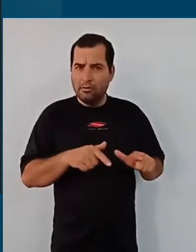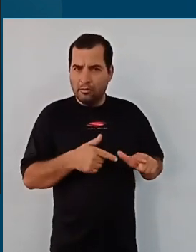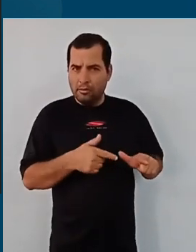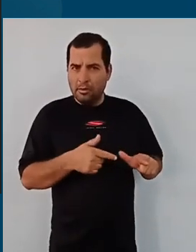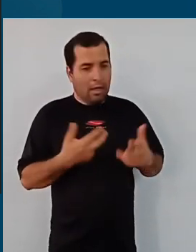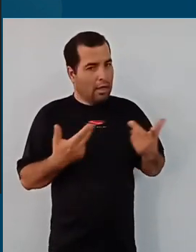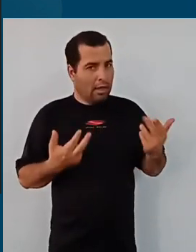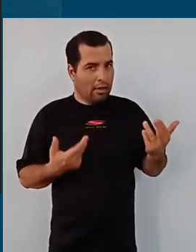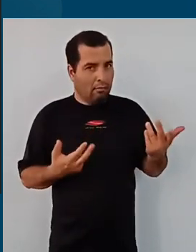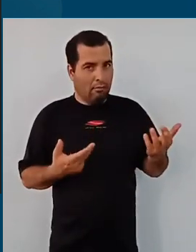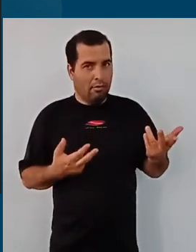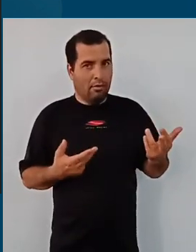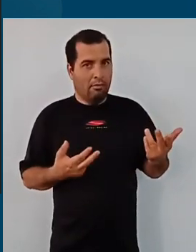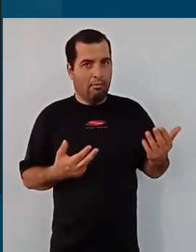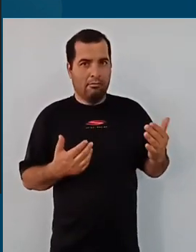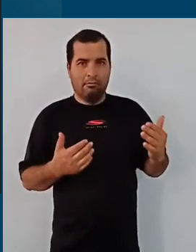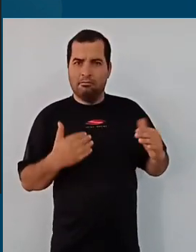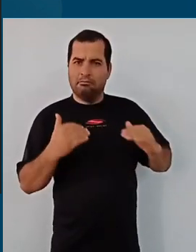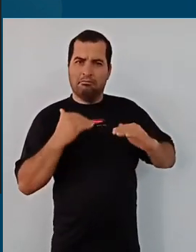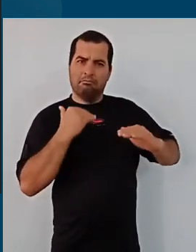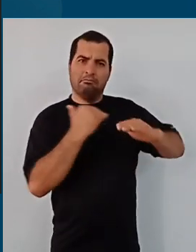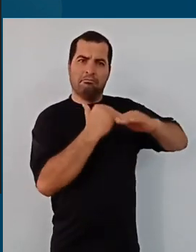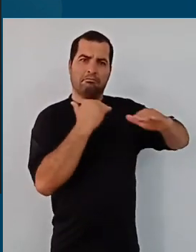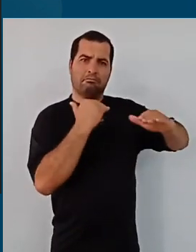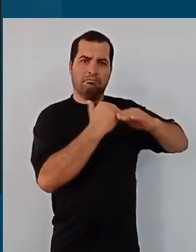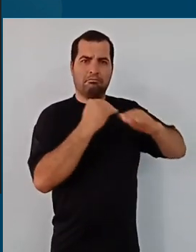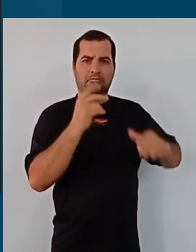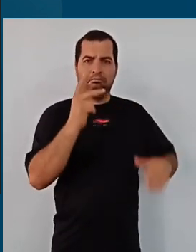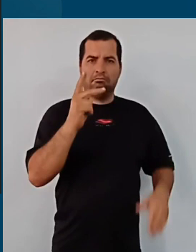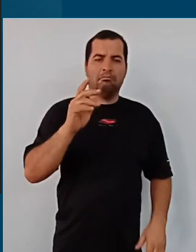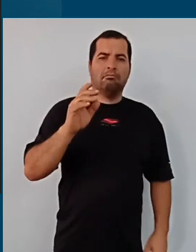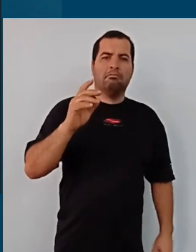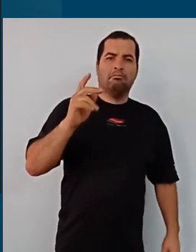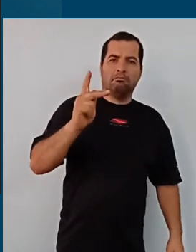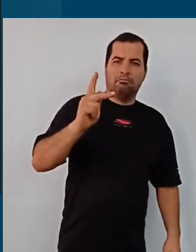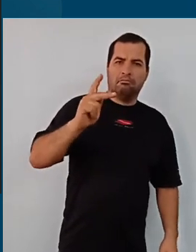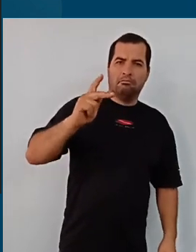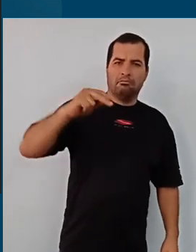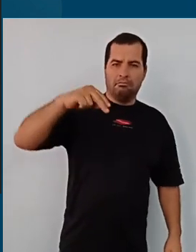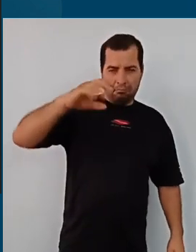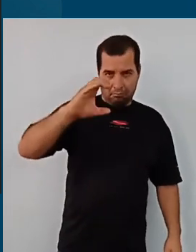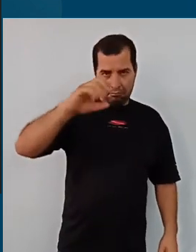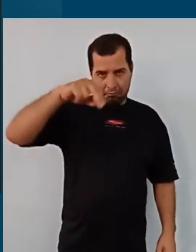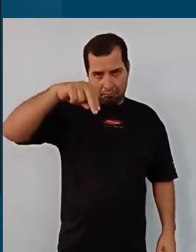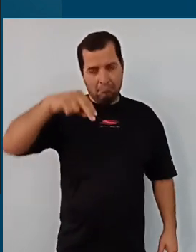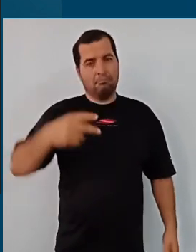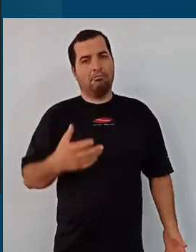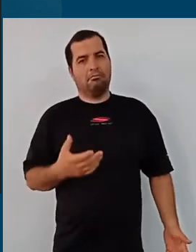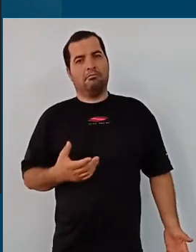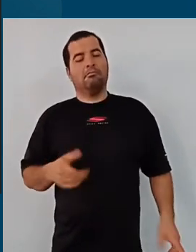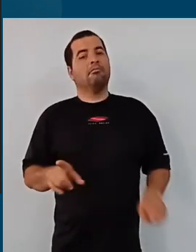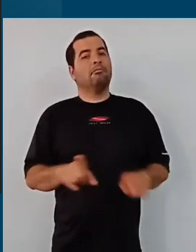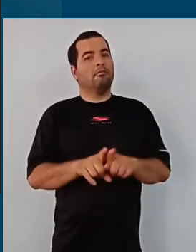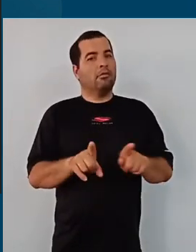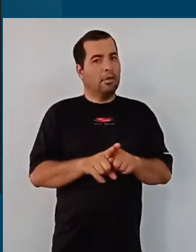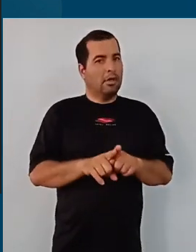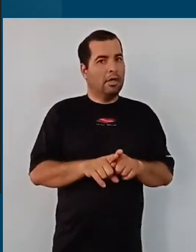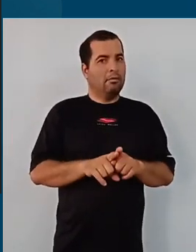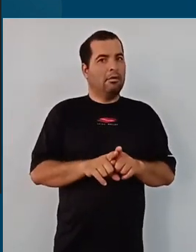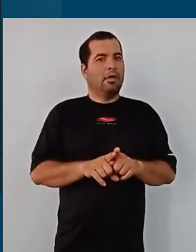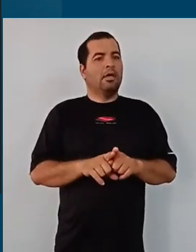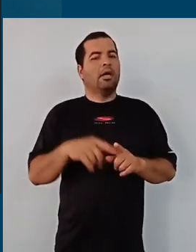mesma força ou com a mesma ênfase que foi dada nos parâmetros, mas agora associado à capacidade do indivíduo